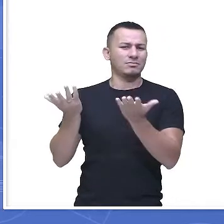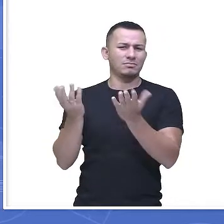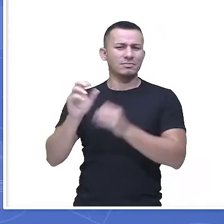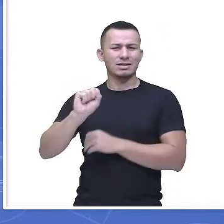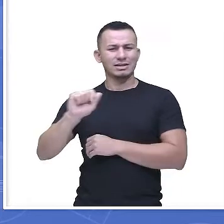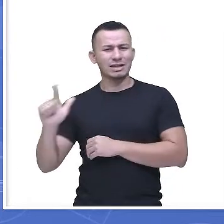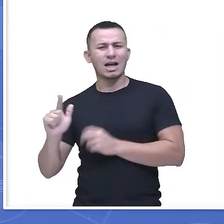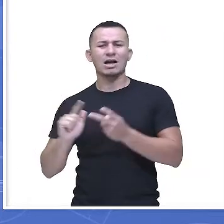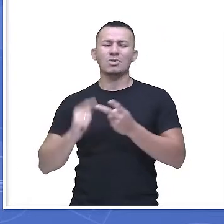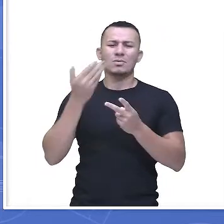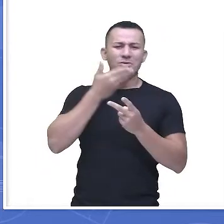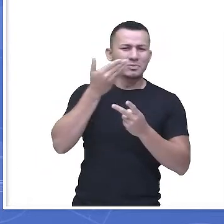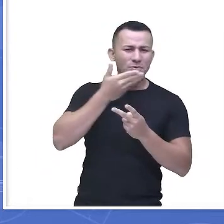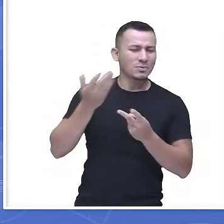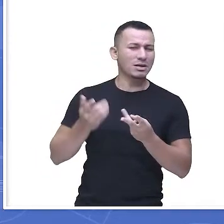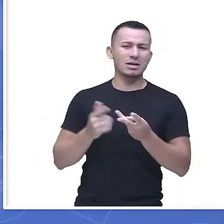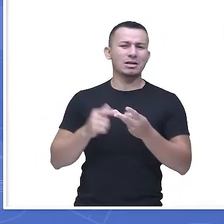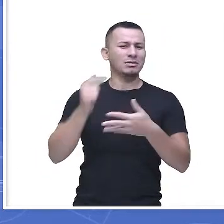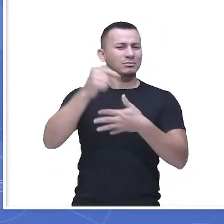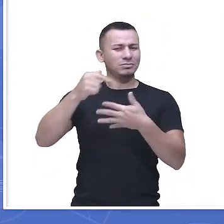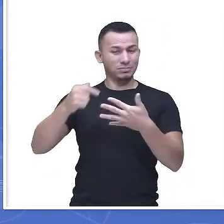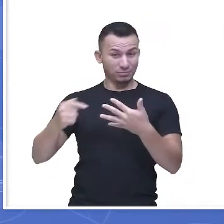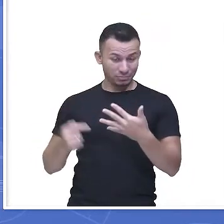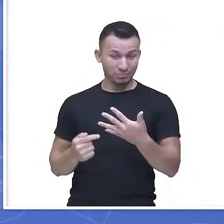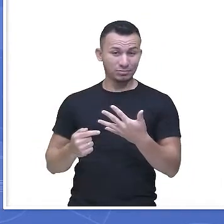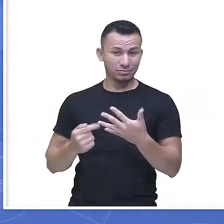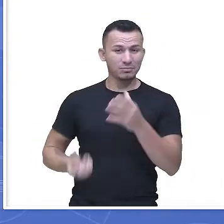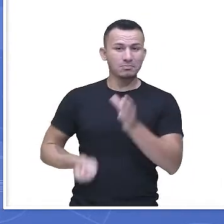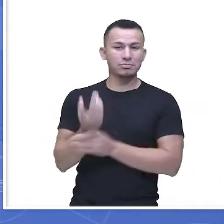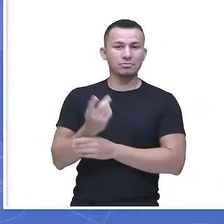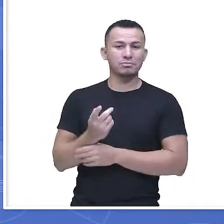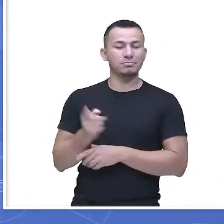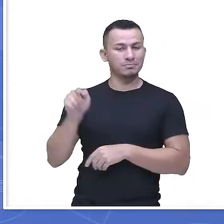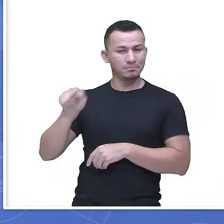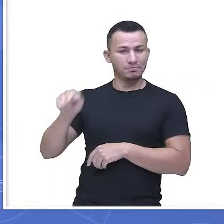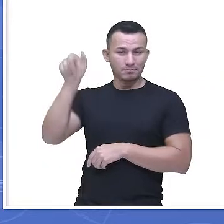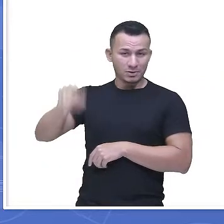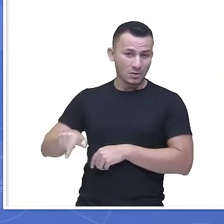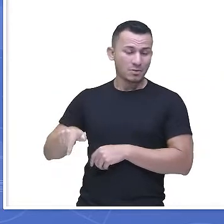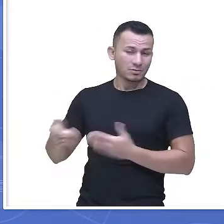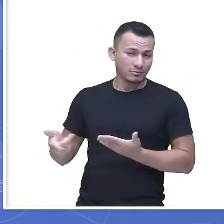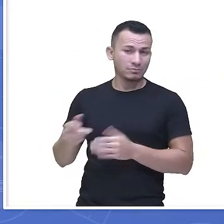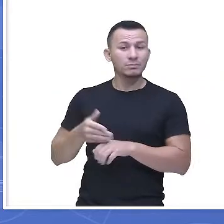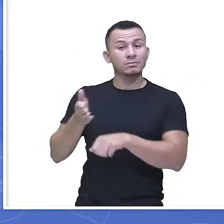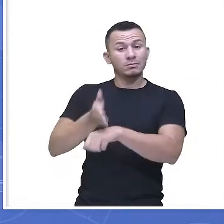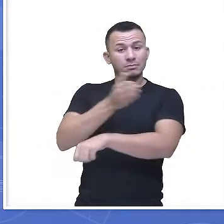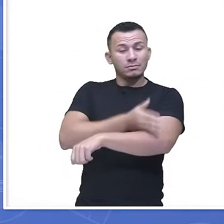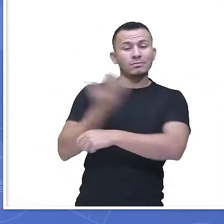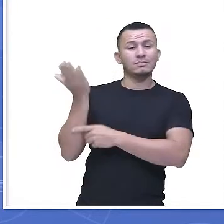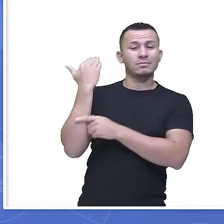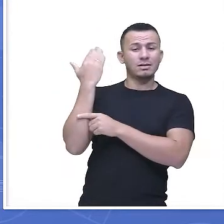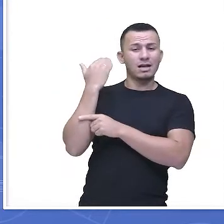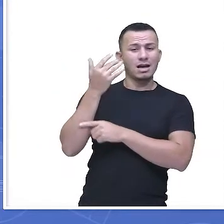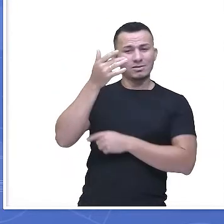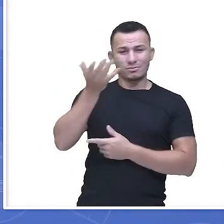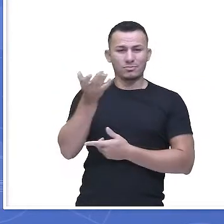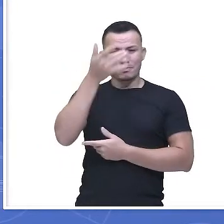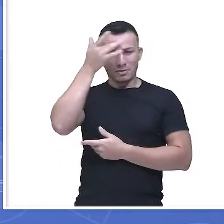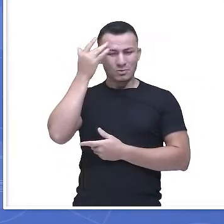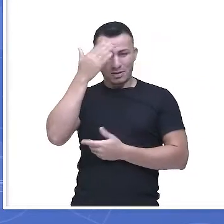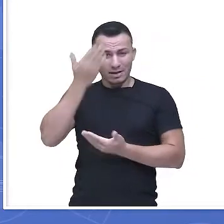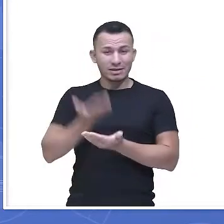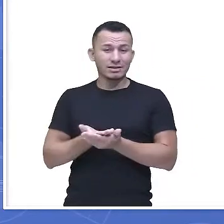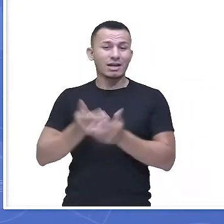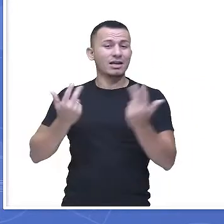de açúcar e mais isso, mais aquilo, pô, surgiu a pessoa? Na antiguidade, as pessoas achavam que a vida surgia